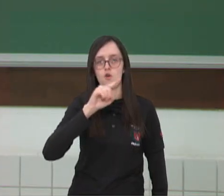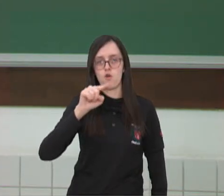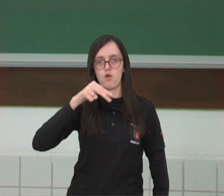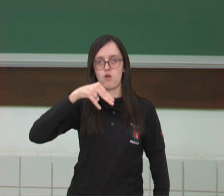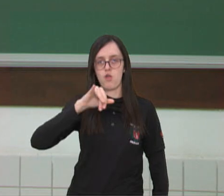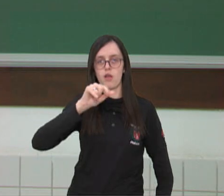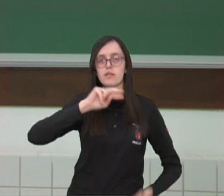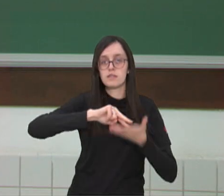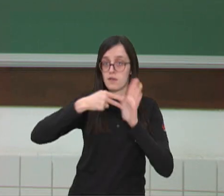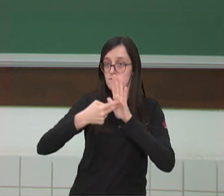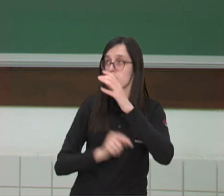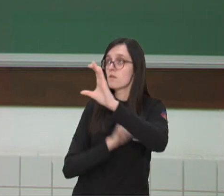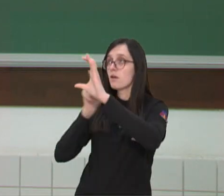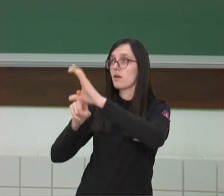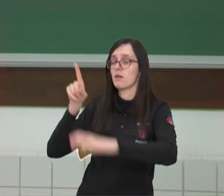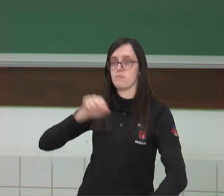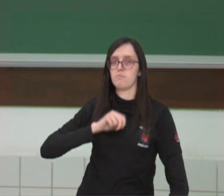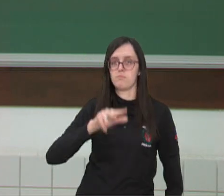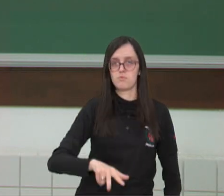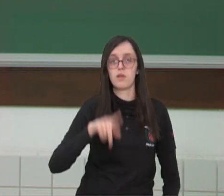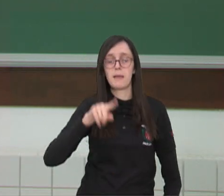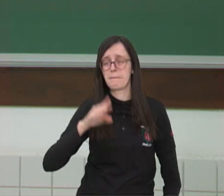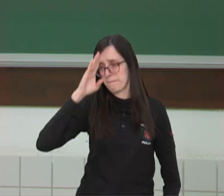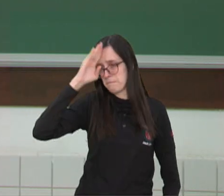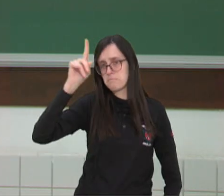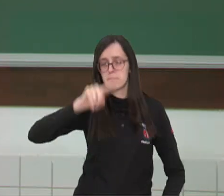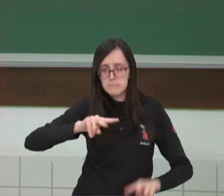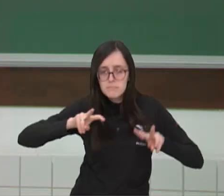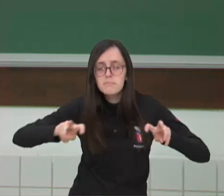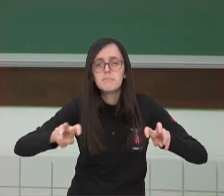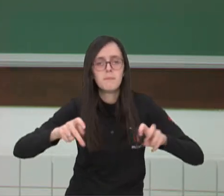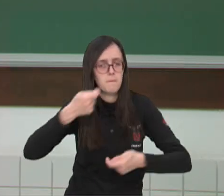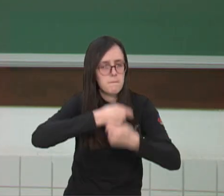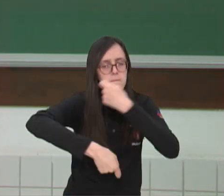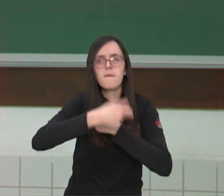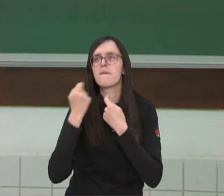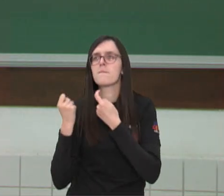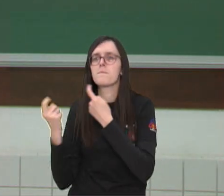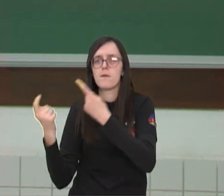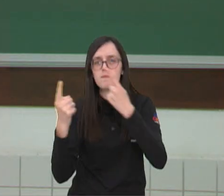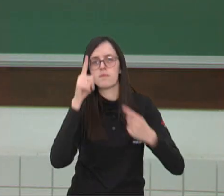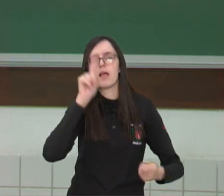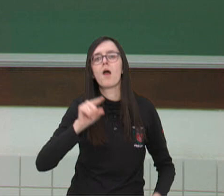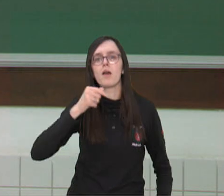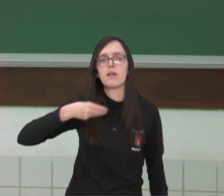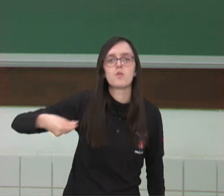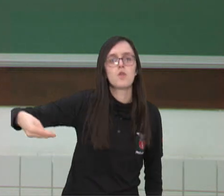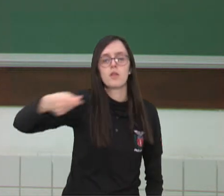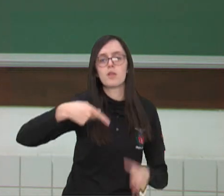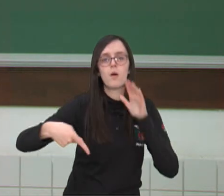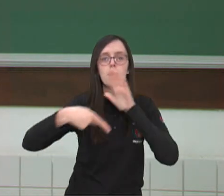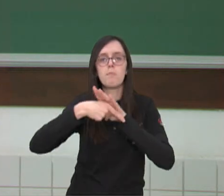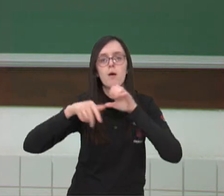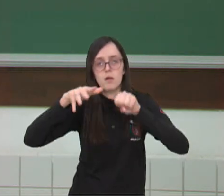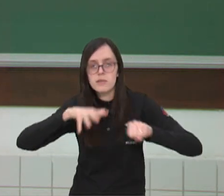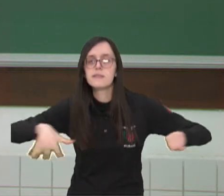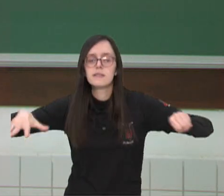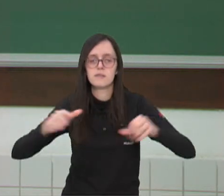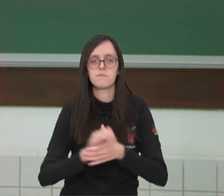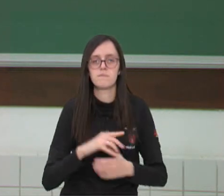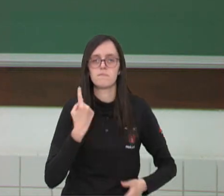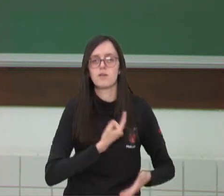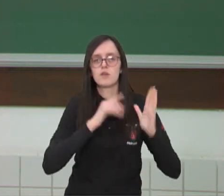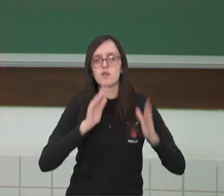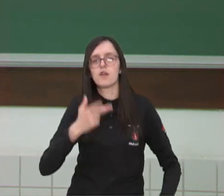aí é econômica, a exploração comercial dessas chamadas drogas do sertão. Já que falamos